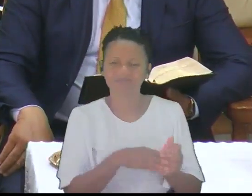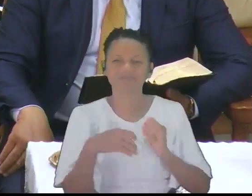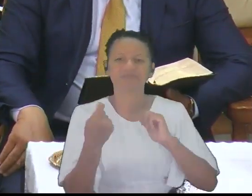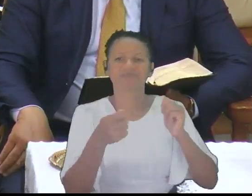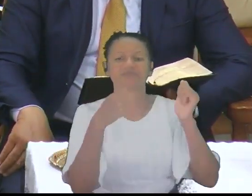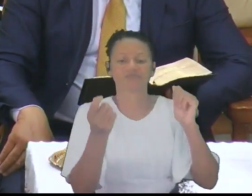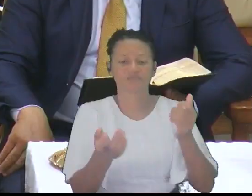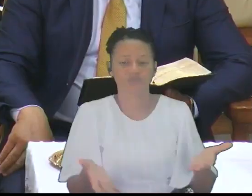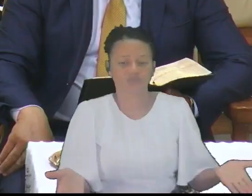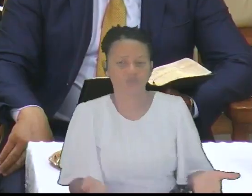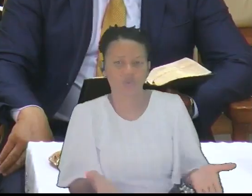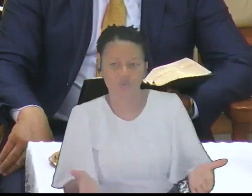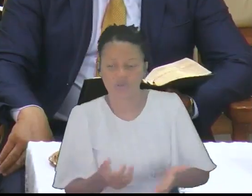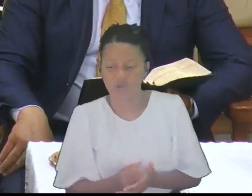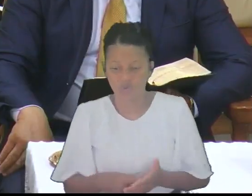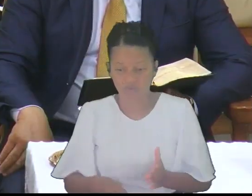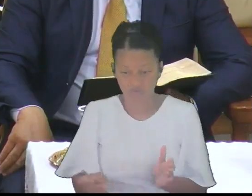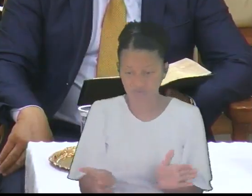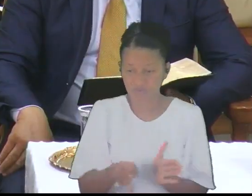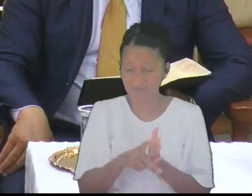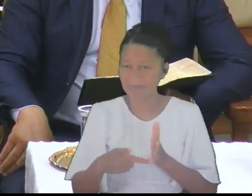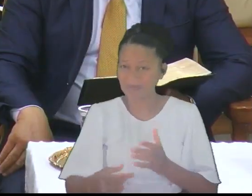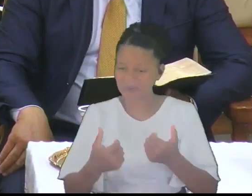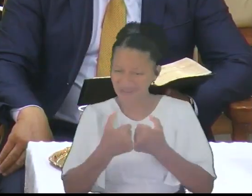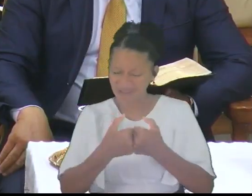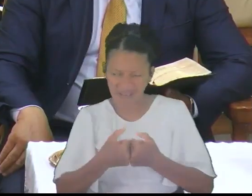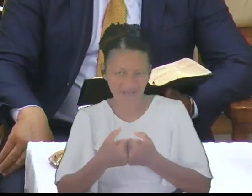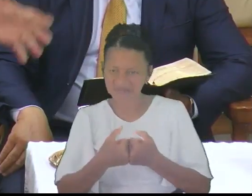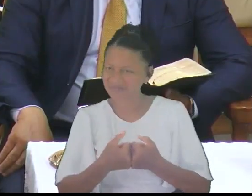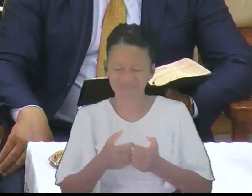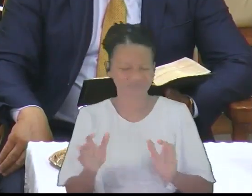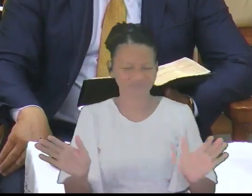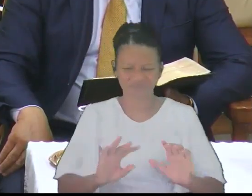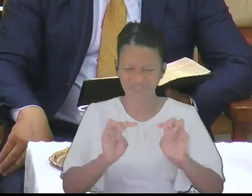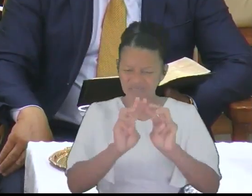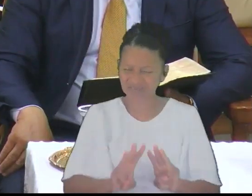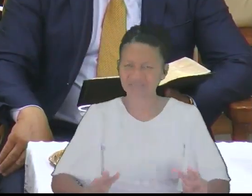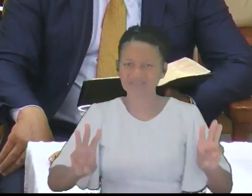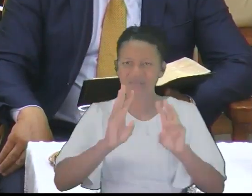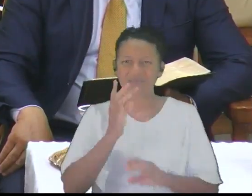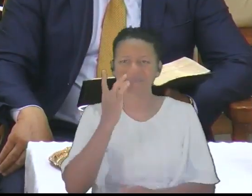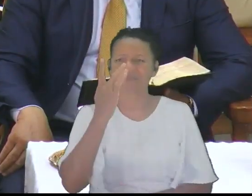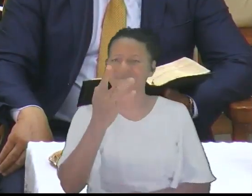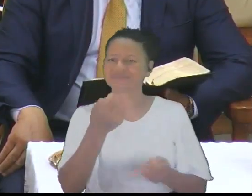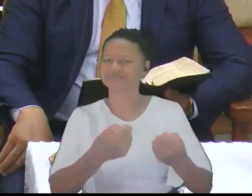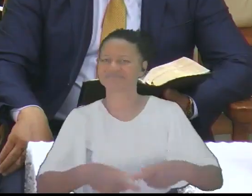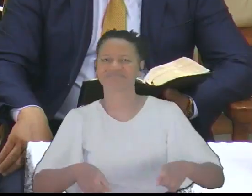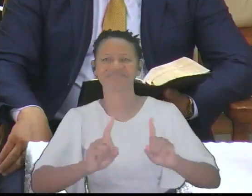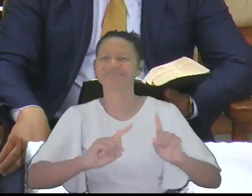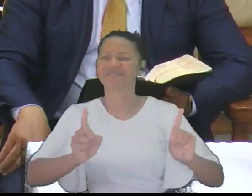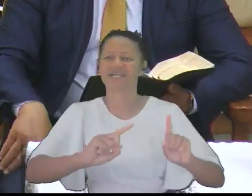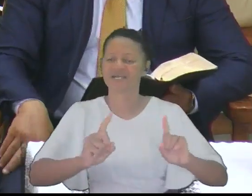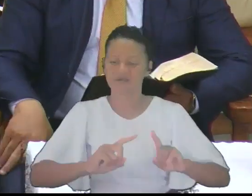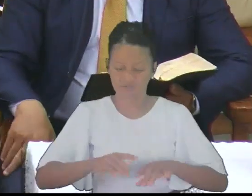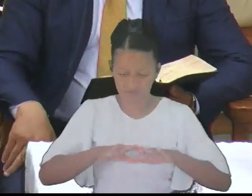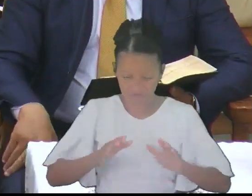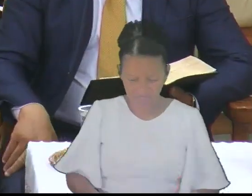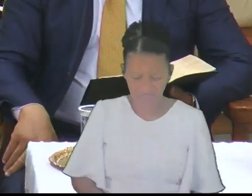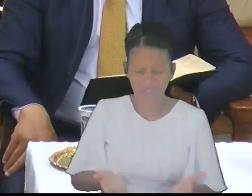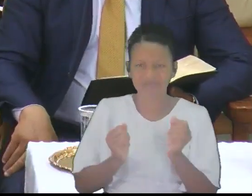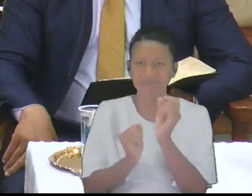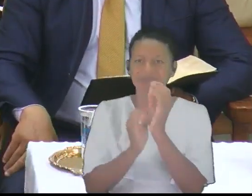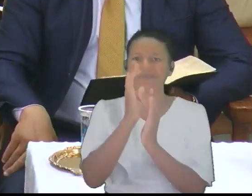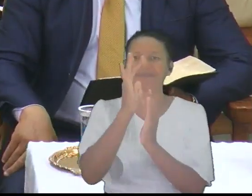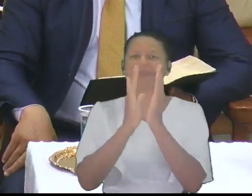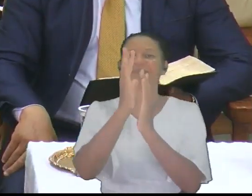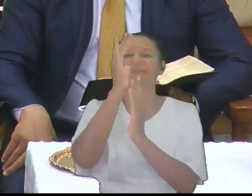Aleluia. Hoje não é mais arca da aliança, hoje não é mais candelabro de ouro, hoje não é mais altar de incenso, hoje